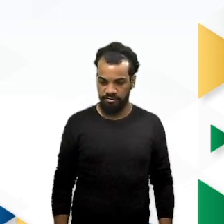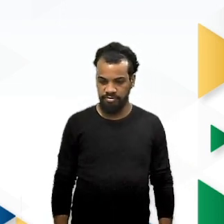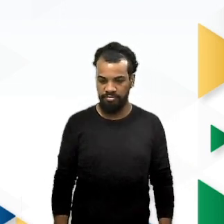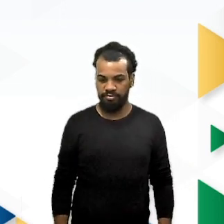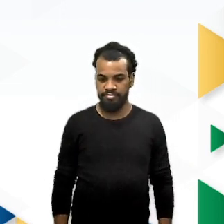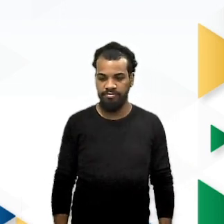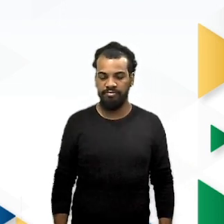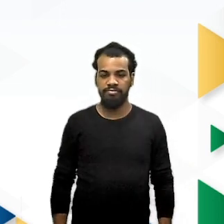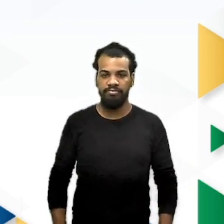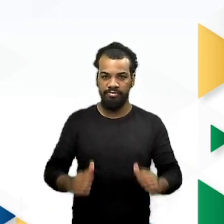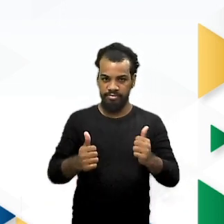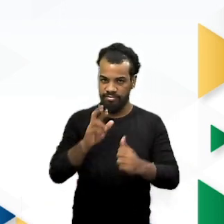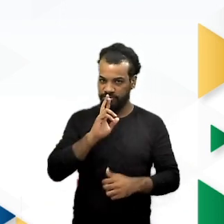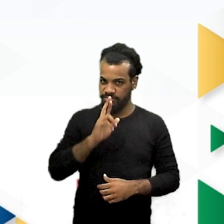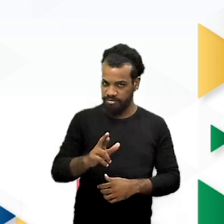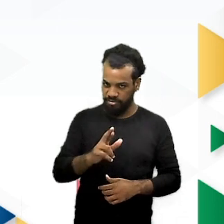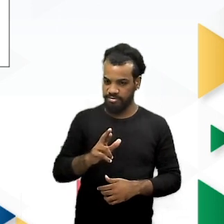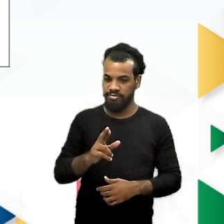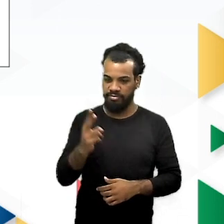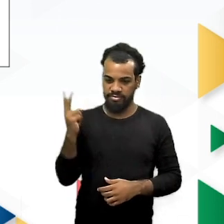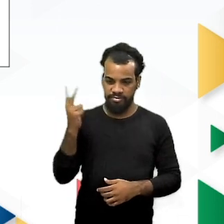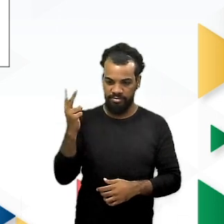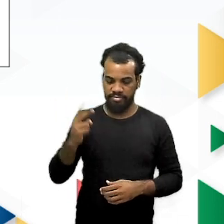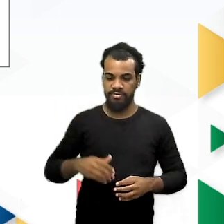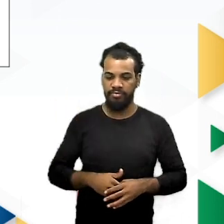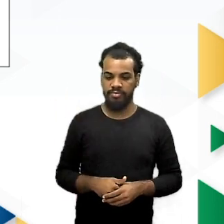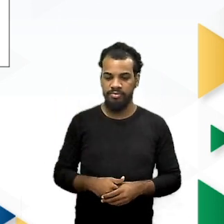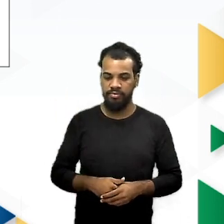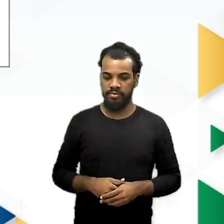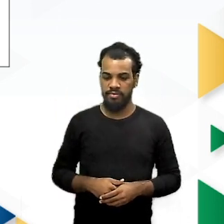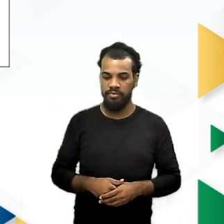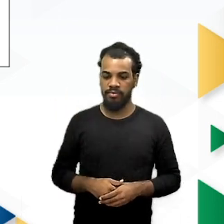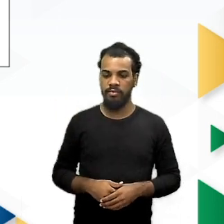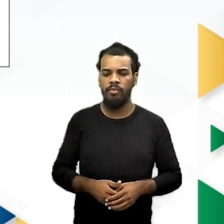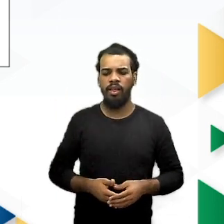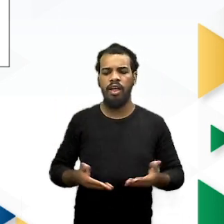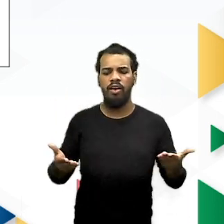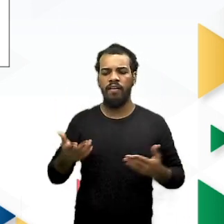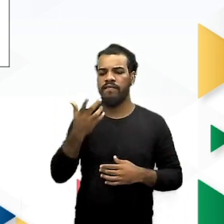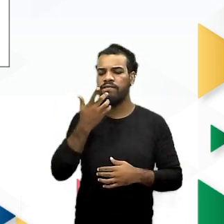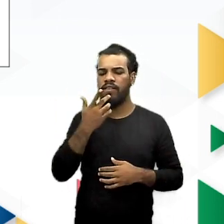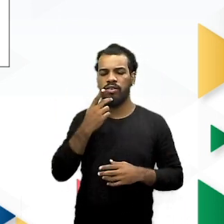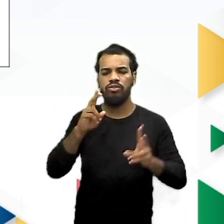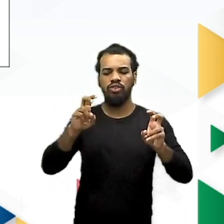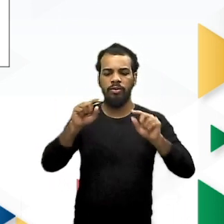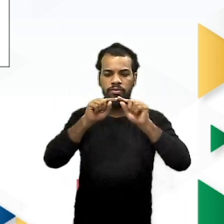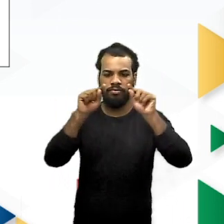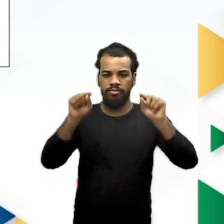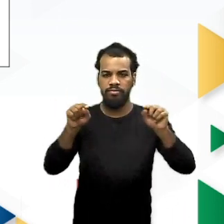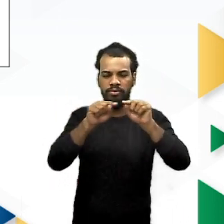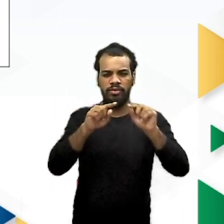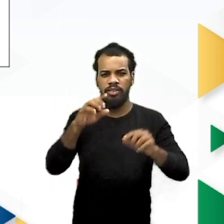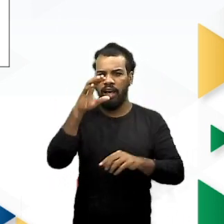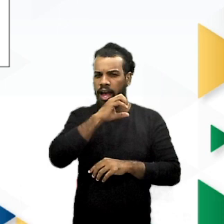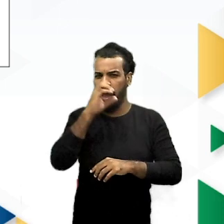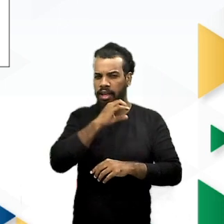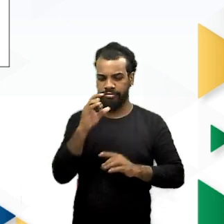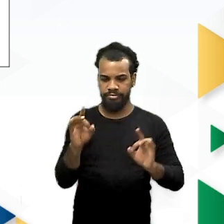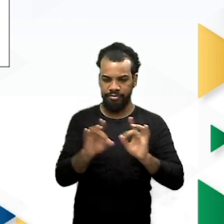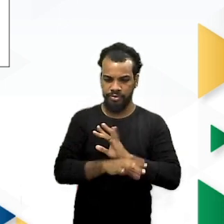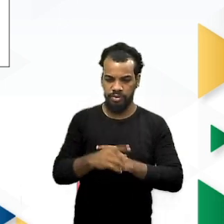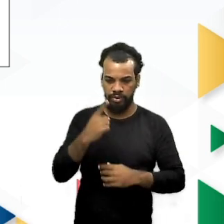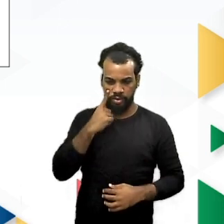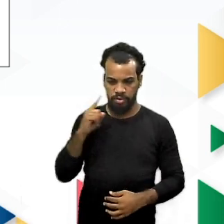então? Respondidas as dois itens, vamos agora para uma questão falando sobre figura que dá tempo rapidinho para eu terminar, tá? Observe